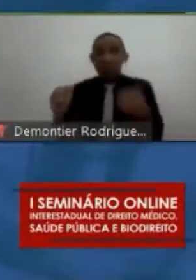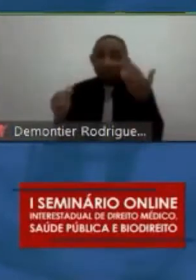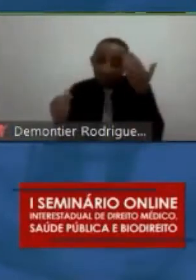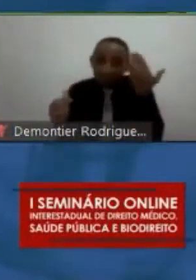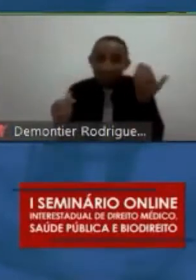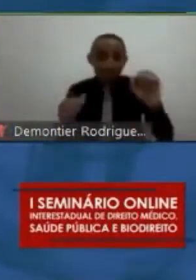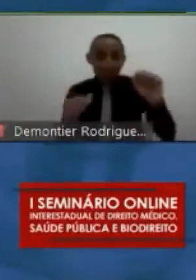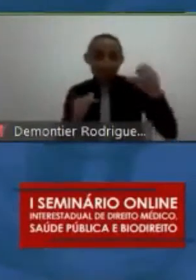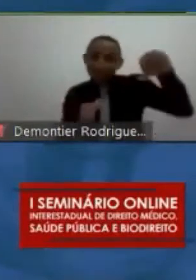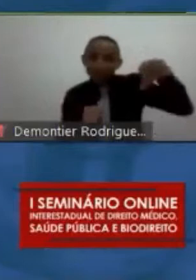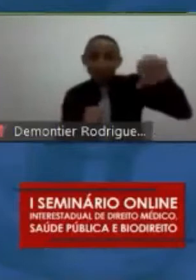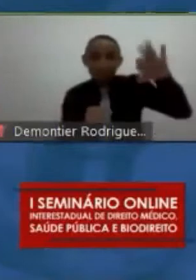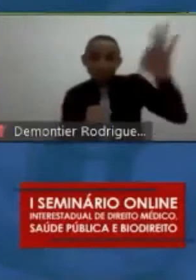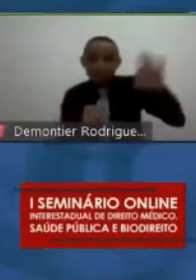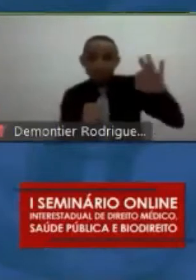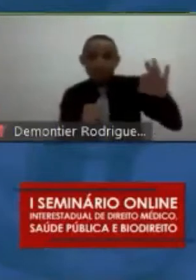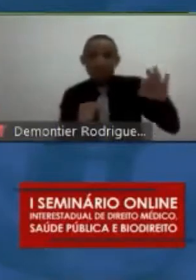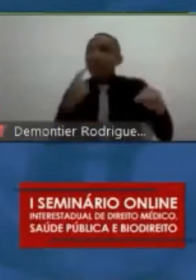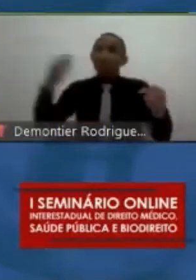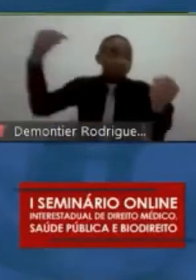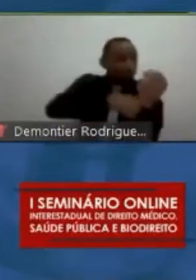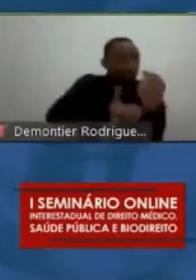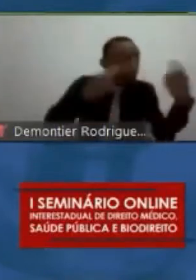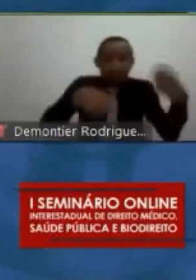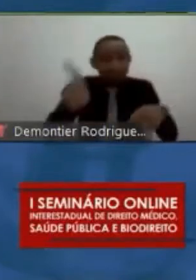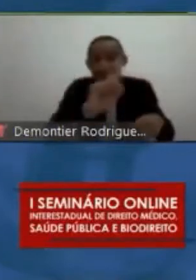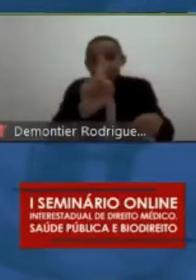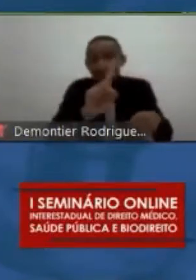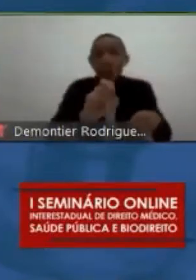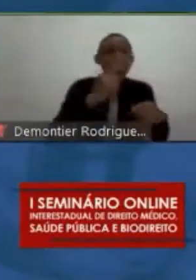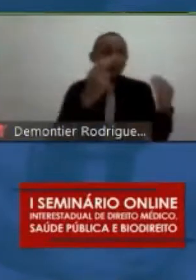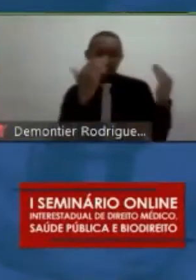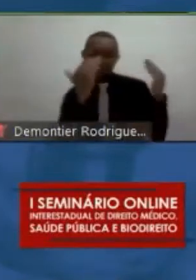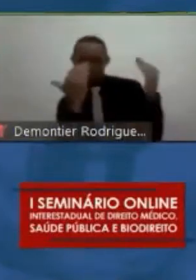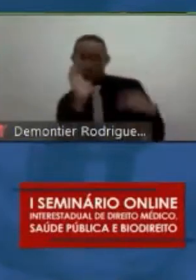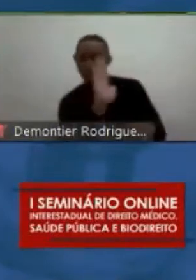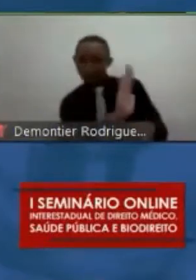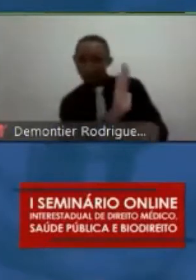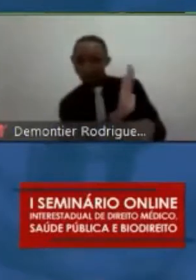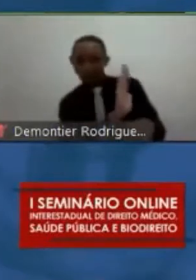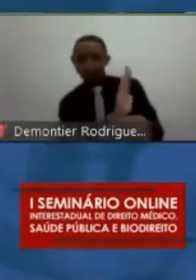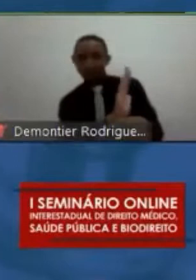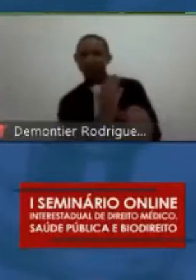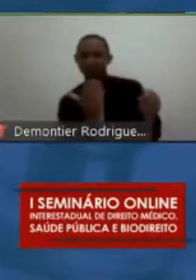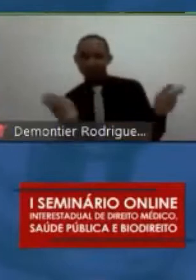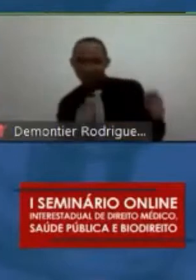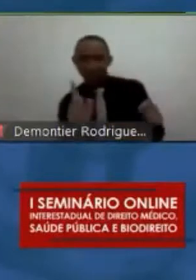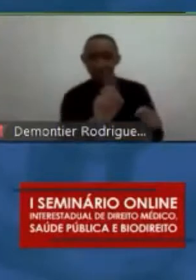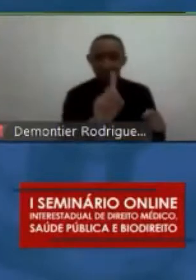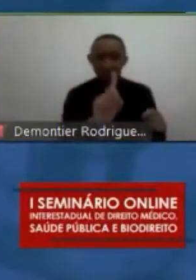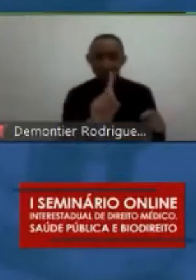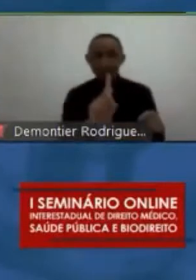incertas, muitas vezes estavam vindo de um desconhecimento ou talvez de não aderência às melhores